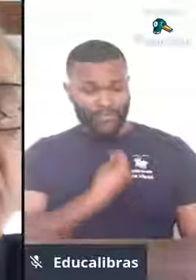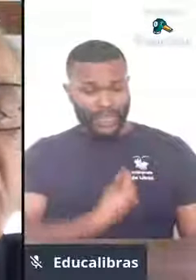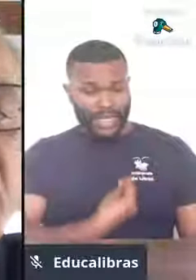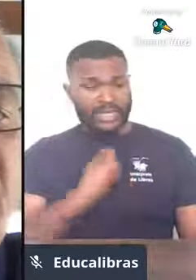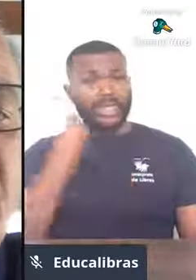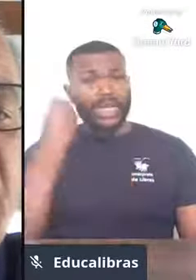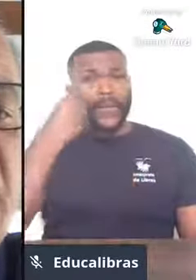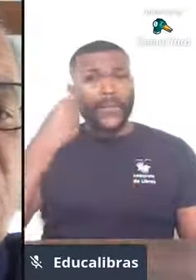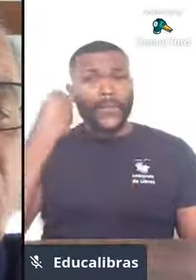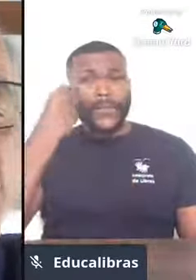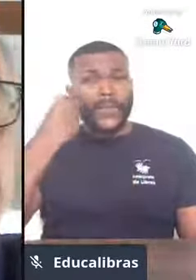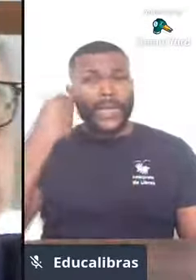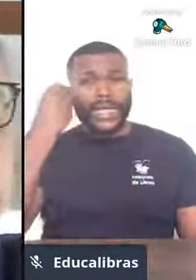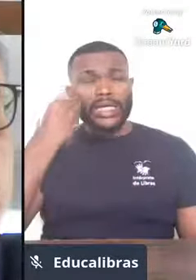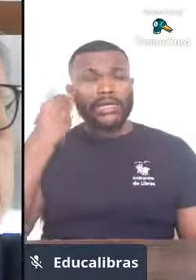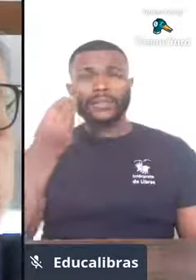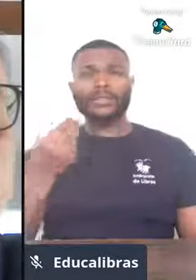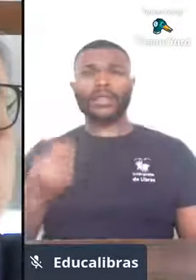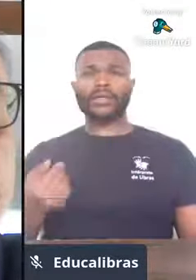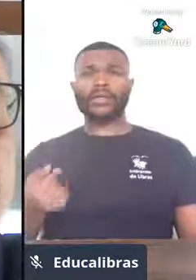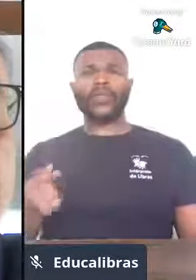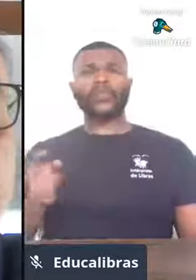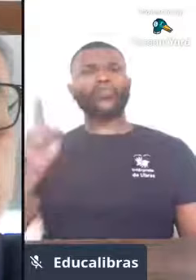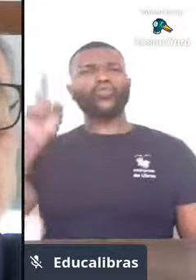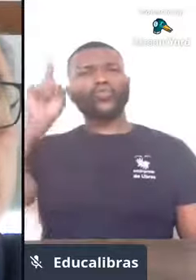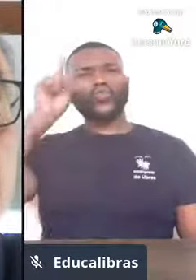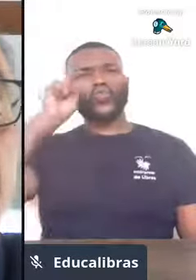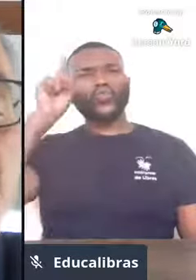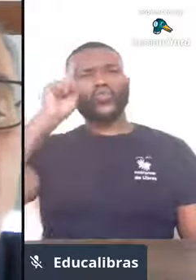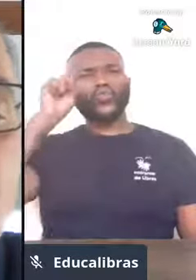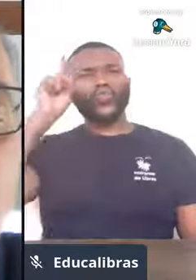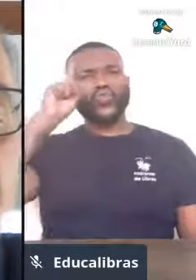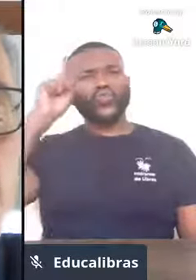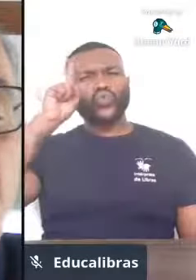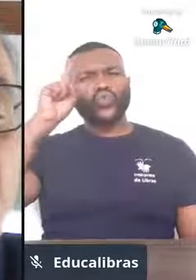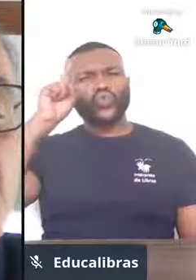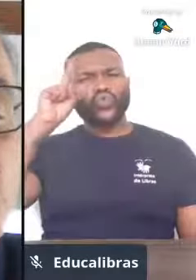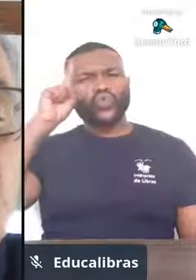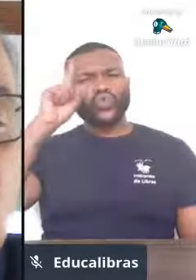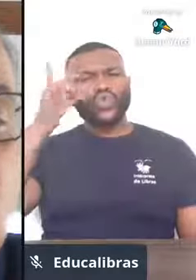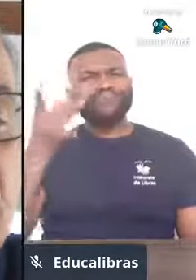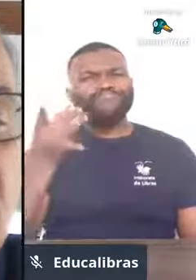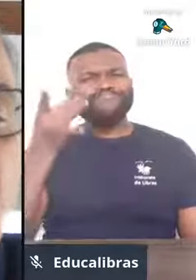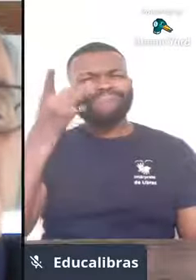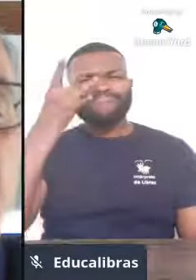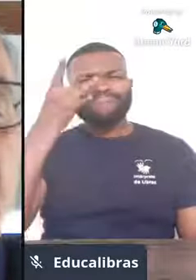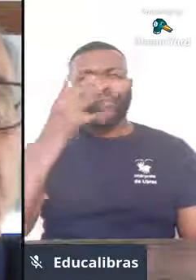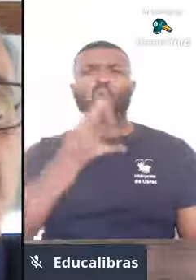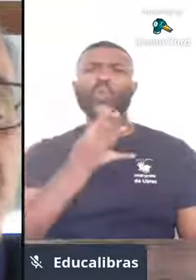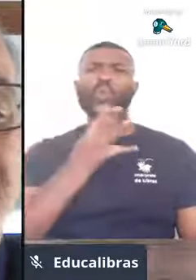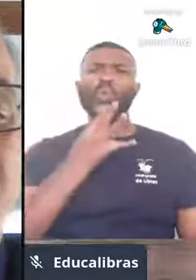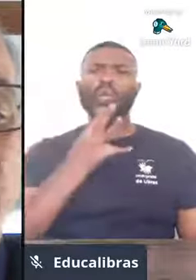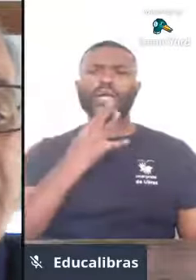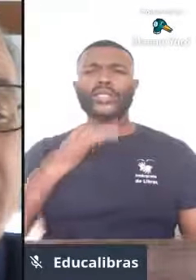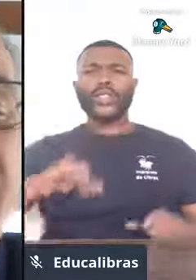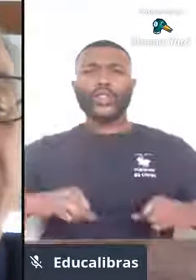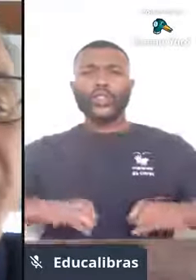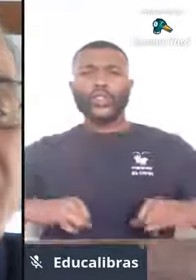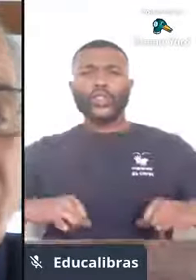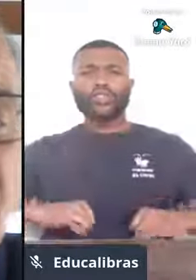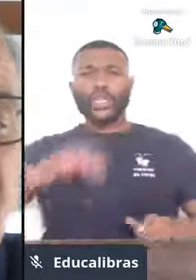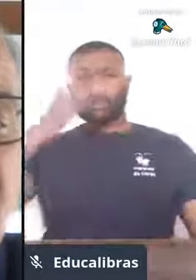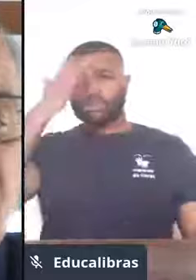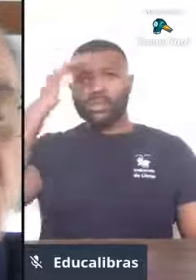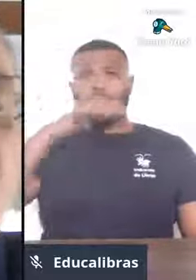precisa de estar ali no dia a dia, sabendo exatamente, vivendo o sofrimento das pessoas, para poder ter